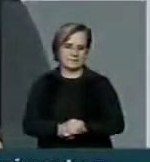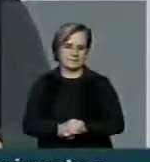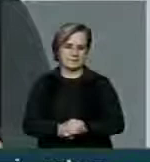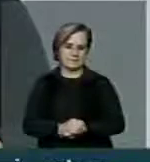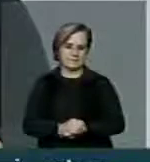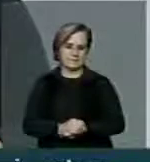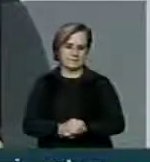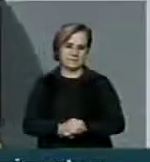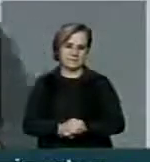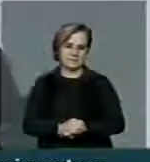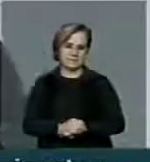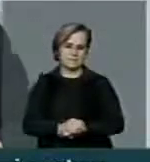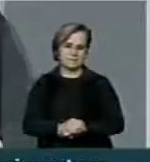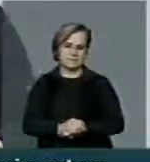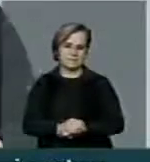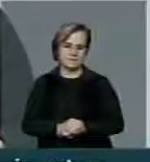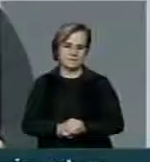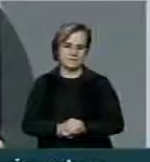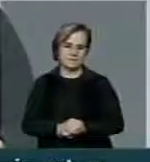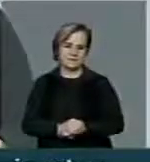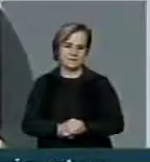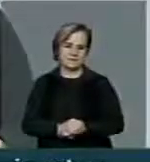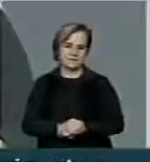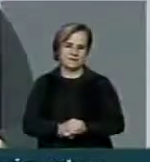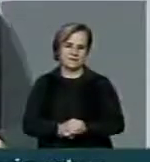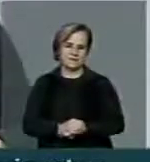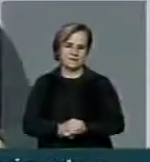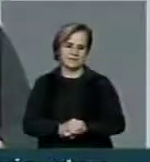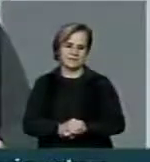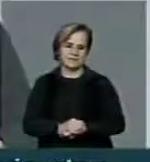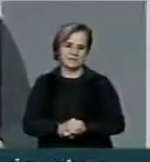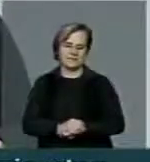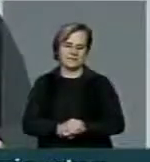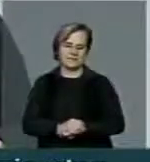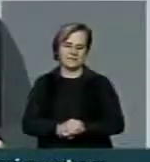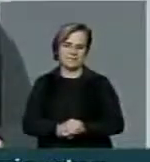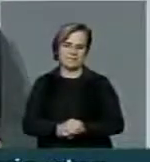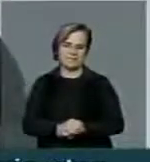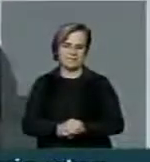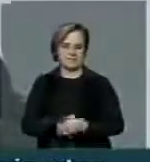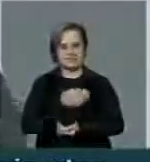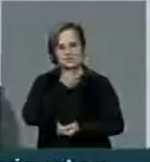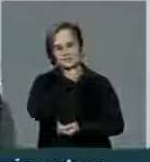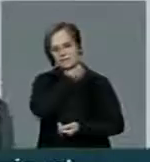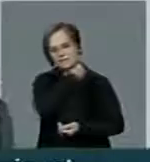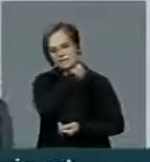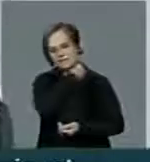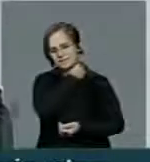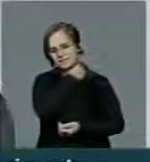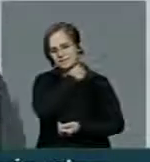Tudo bem, vamos lá. Gente, não tem problema. Vamos lá. Bilaterais, vamos lá.